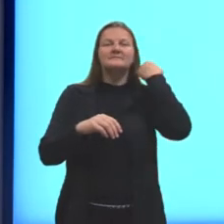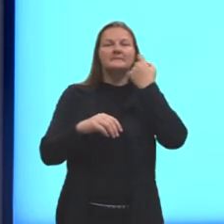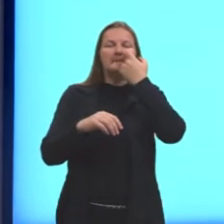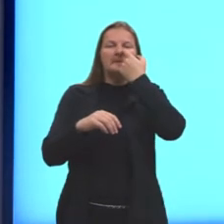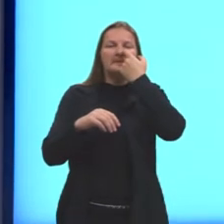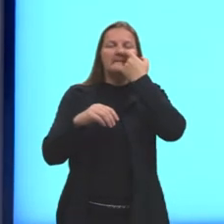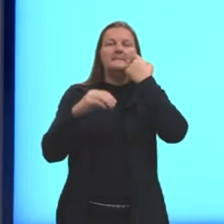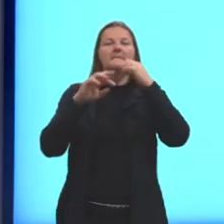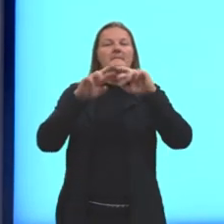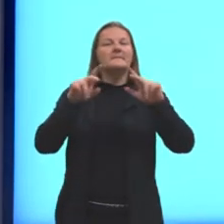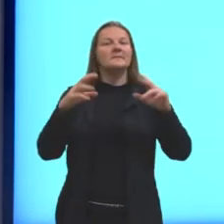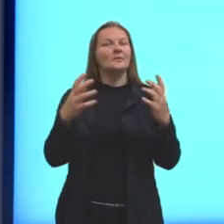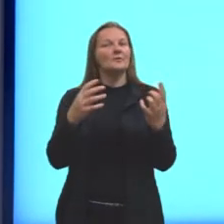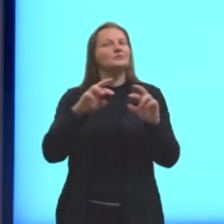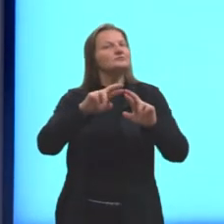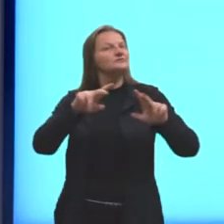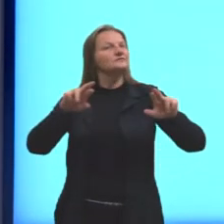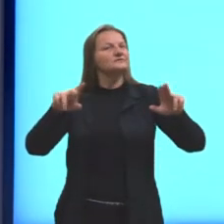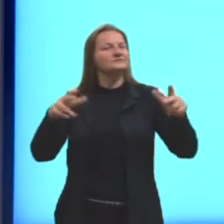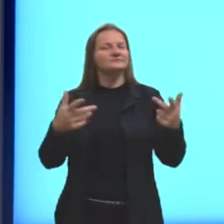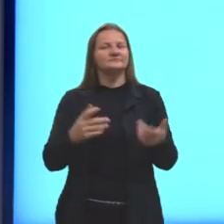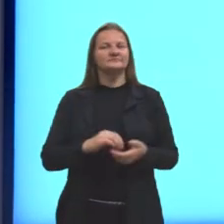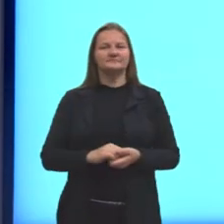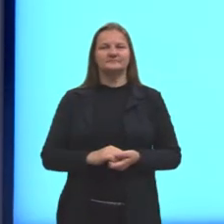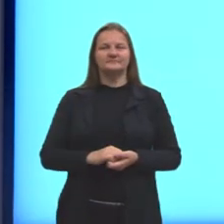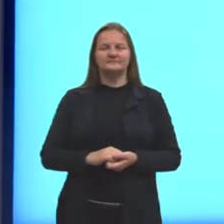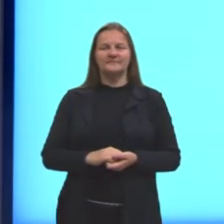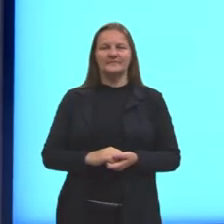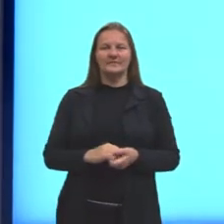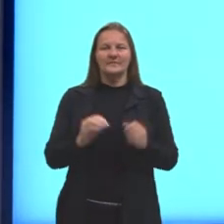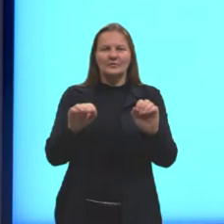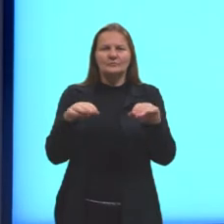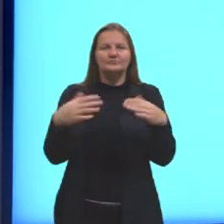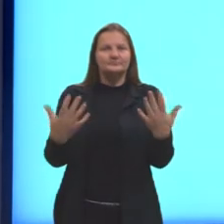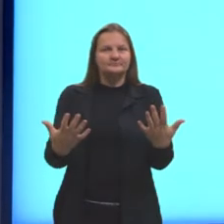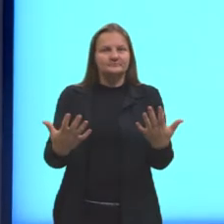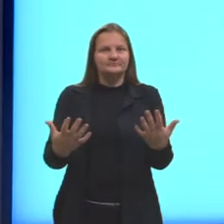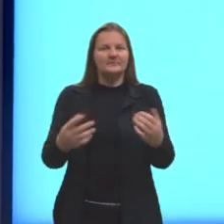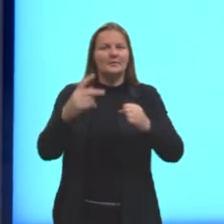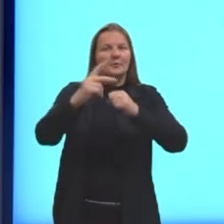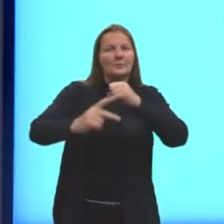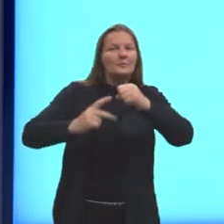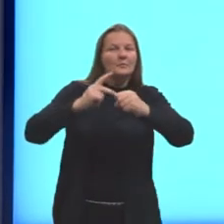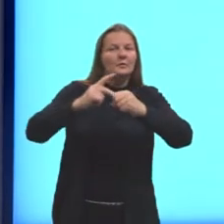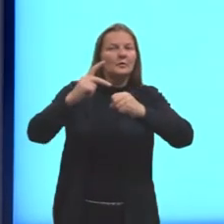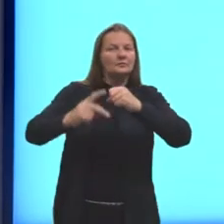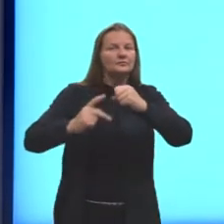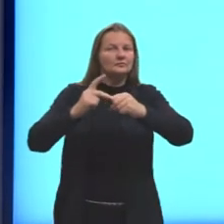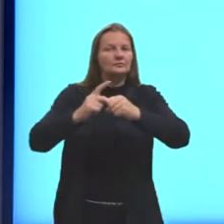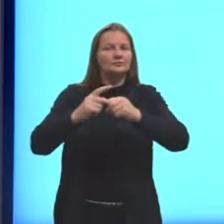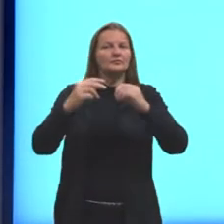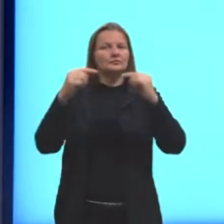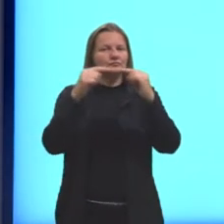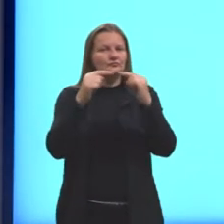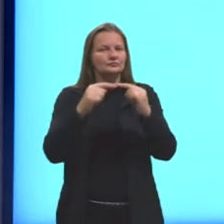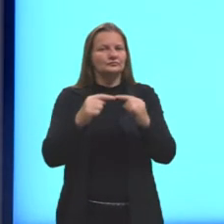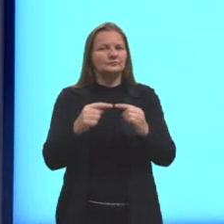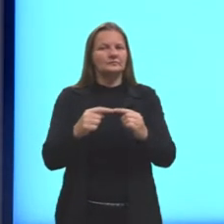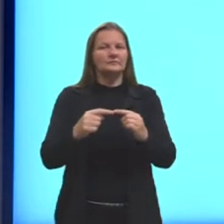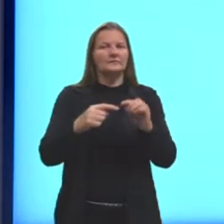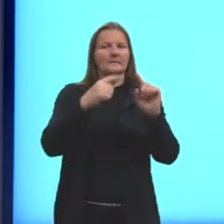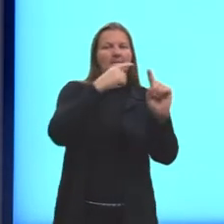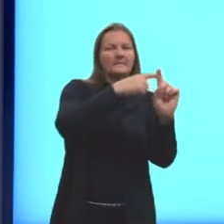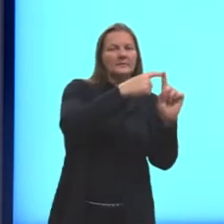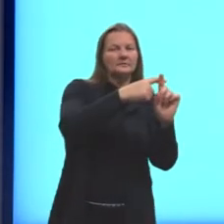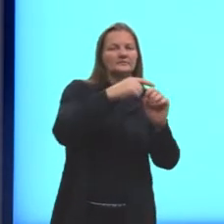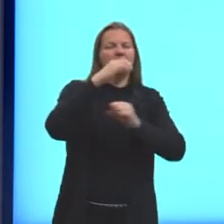próton e do elétron ele é diferente então como eu já disse o próton ele foi convencionado né a ter uma carga elétrica positiva